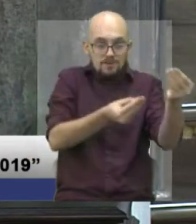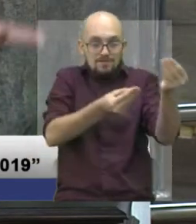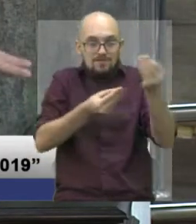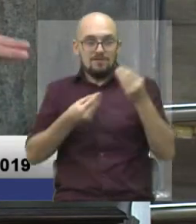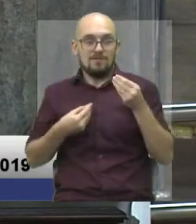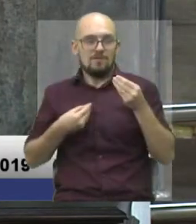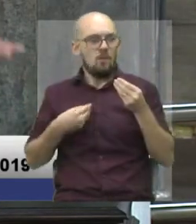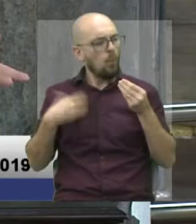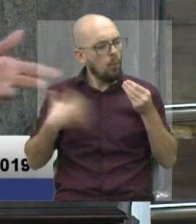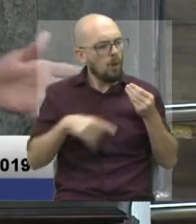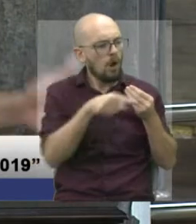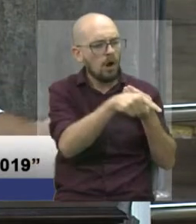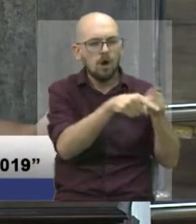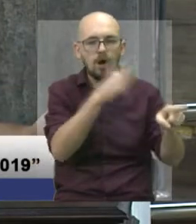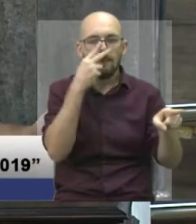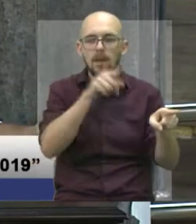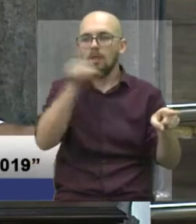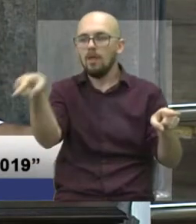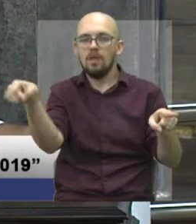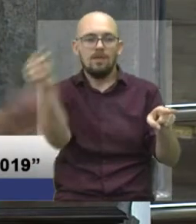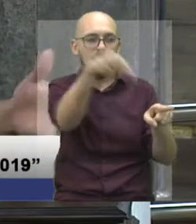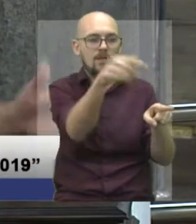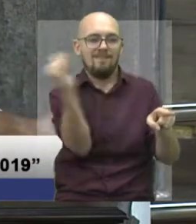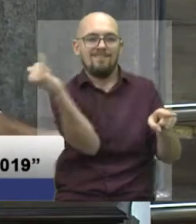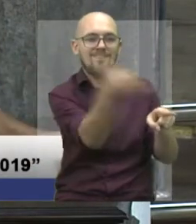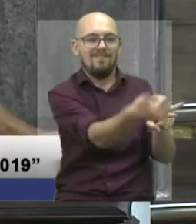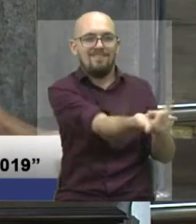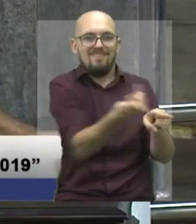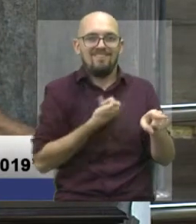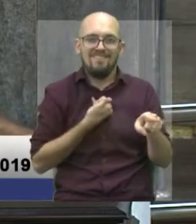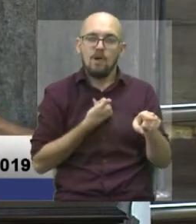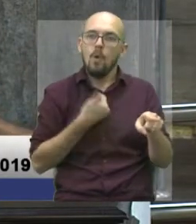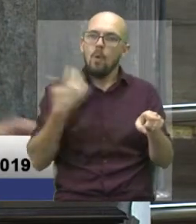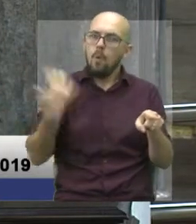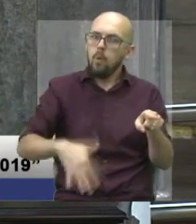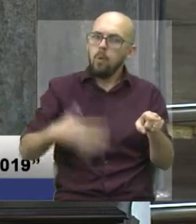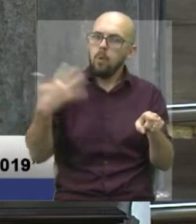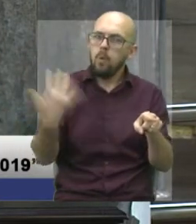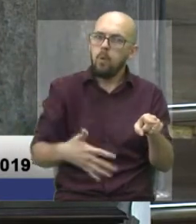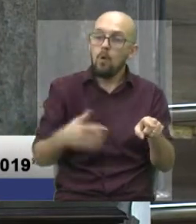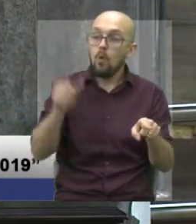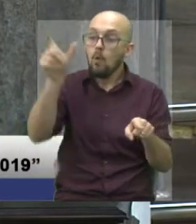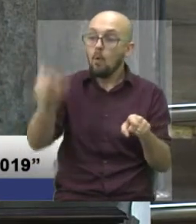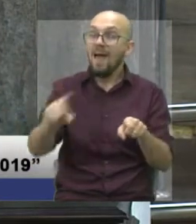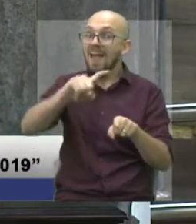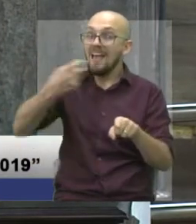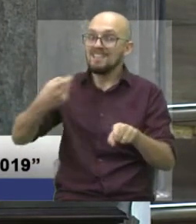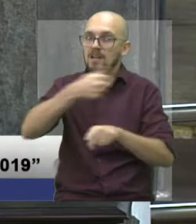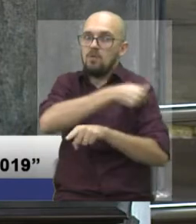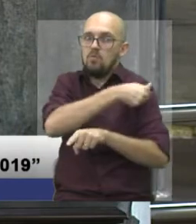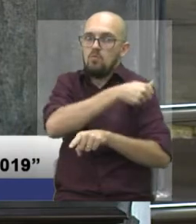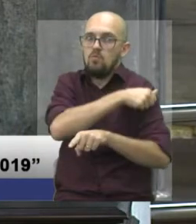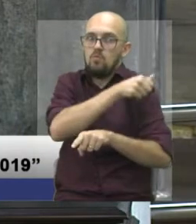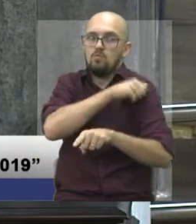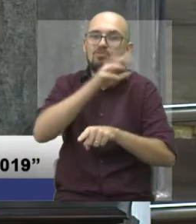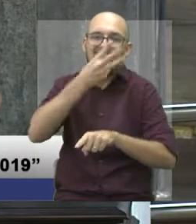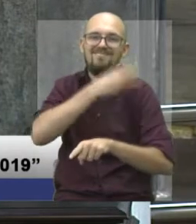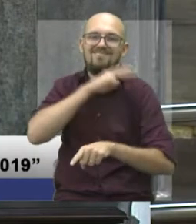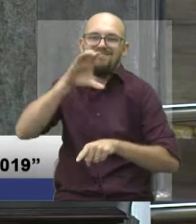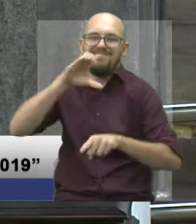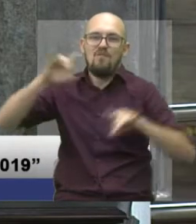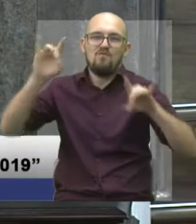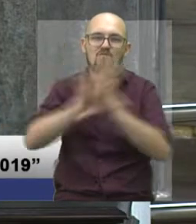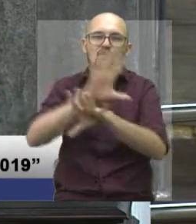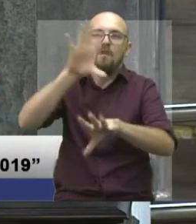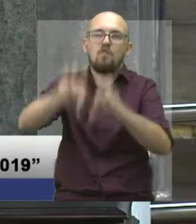de, vou chamar de gerações, mas estou sendo muito abusivo nisso, mas um aluno, o egresso do ensino médio, conversando com